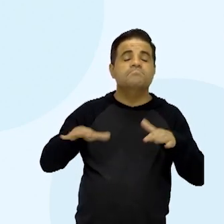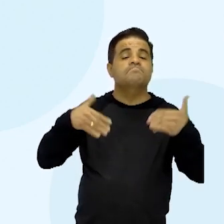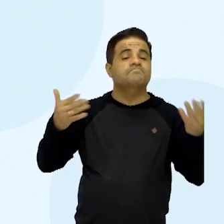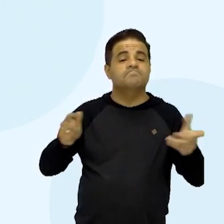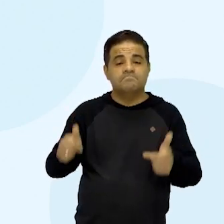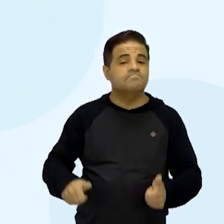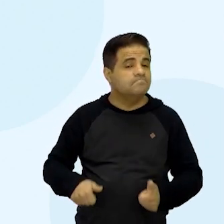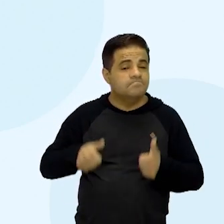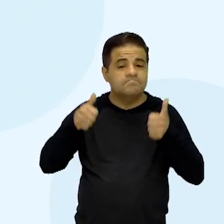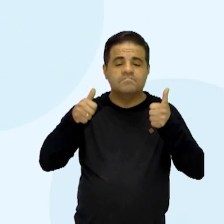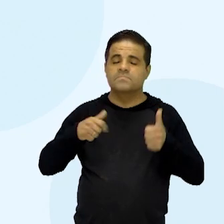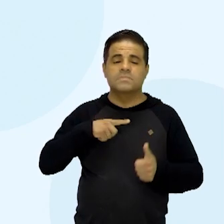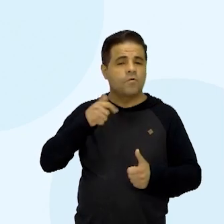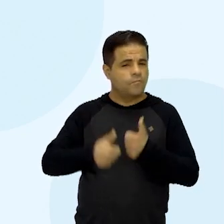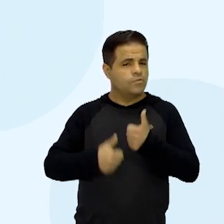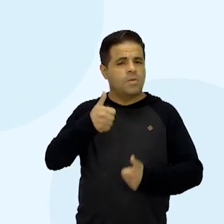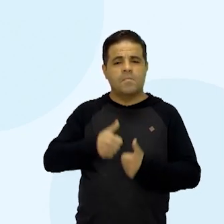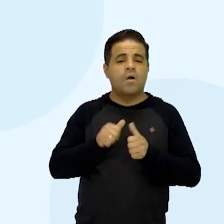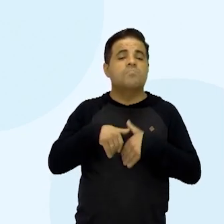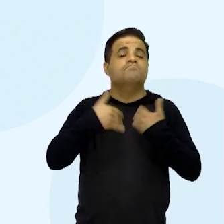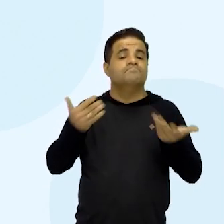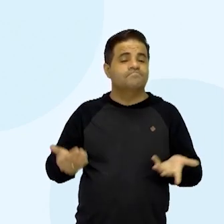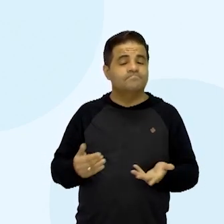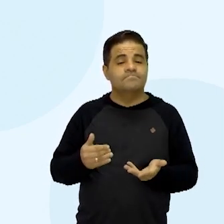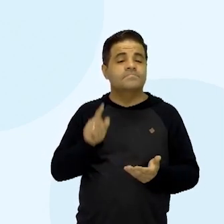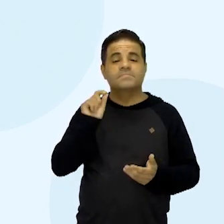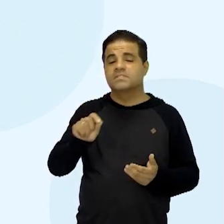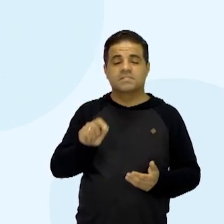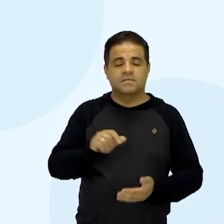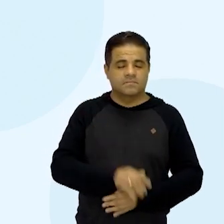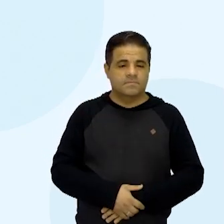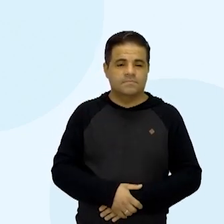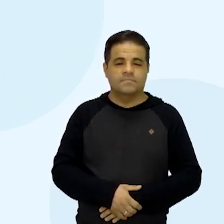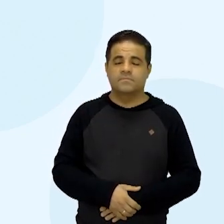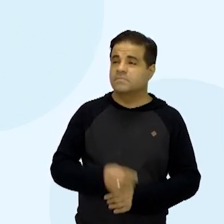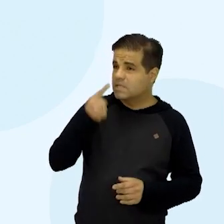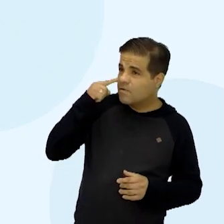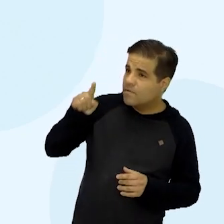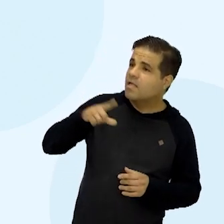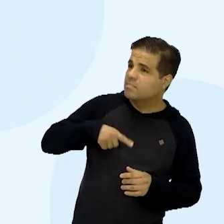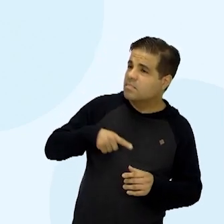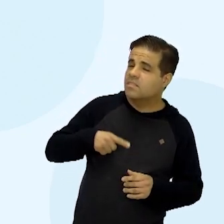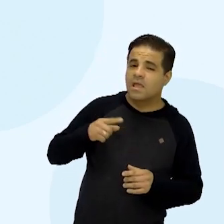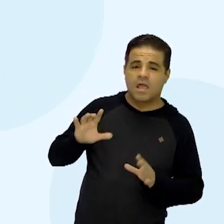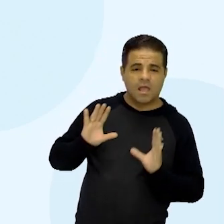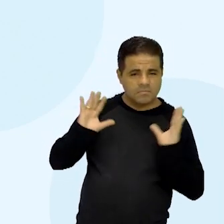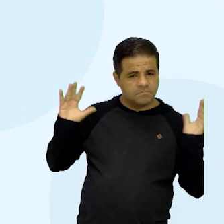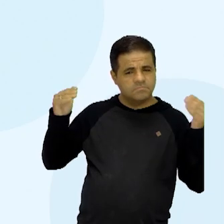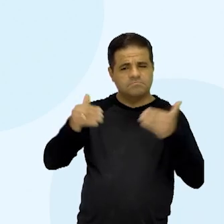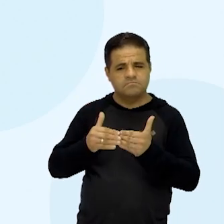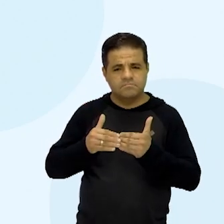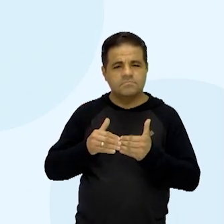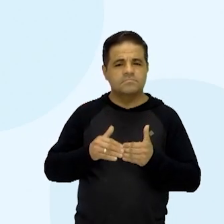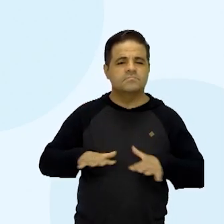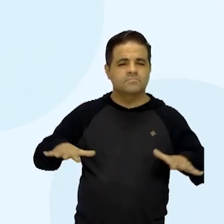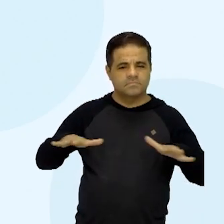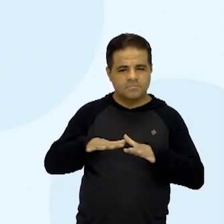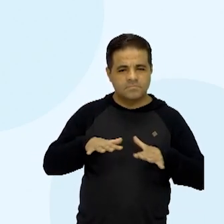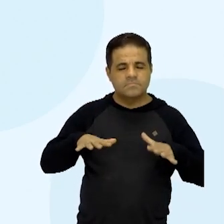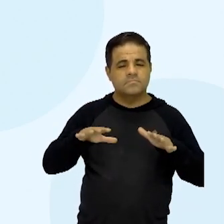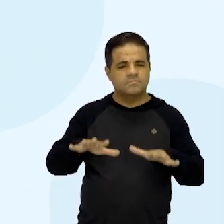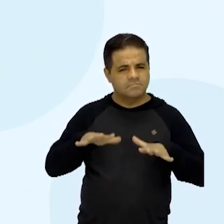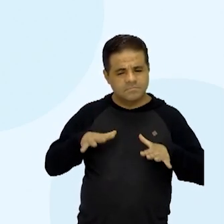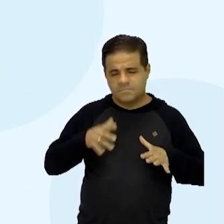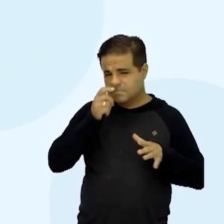o melhor futebol? Ahá. E- Então, e aí na imagem a gente tem um estádio cheio de gente, provavelmente bem antes